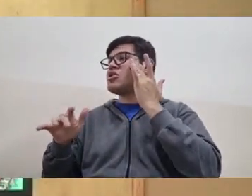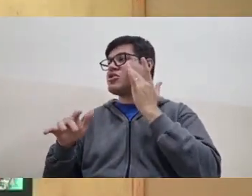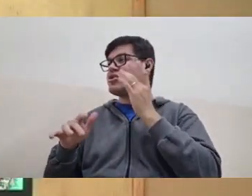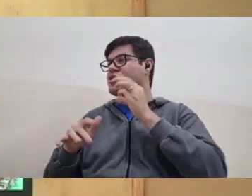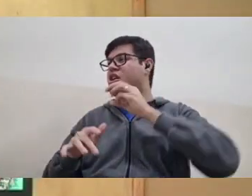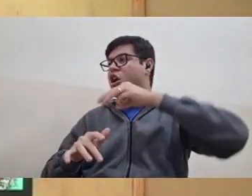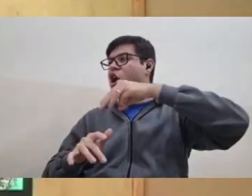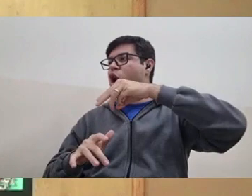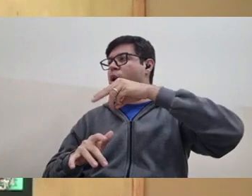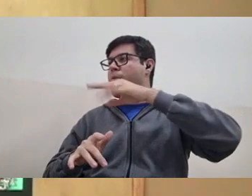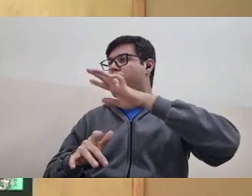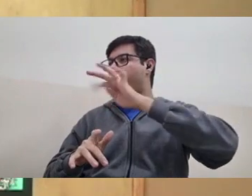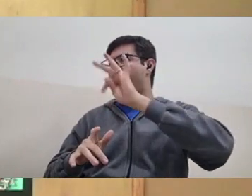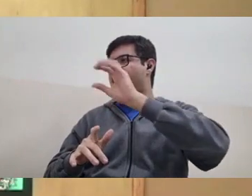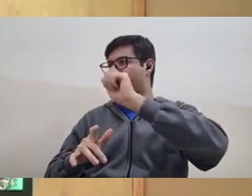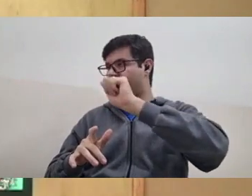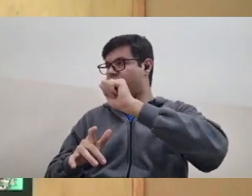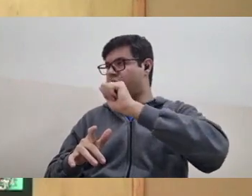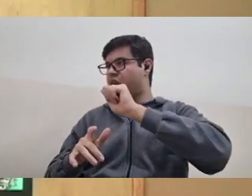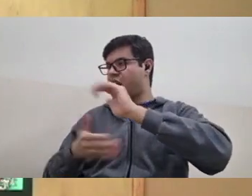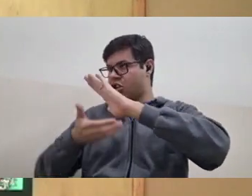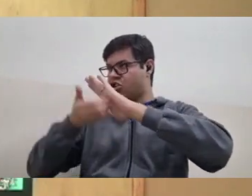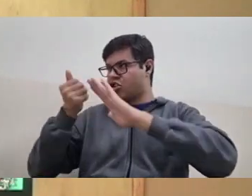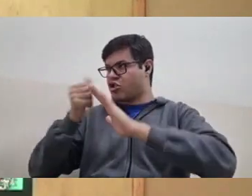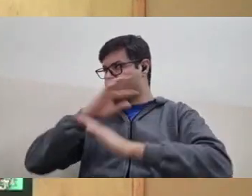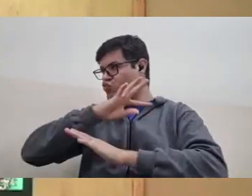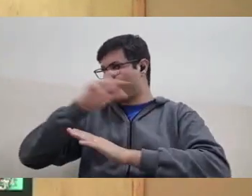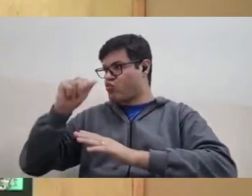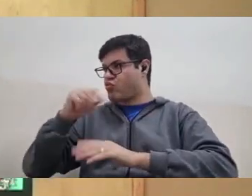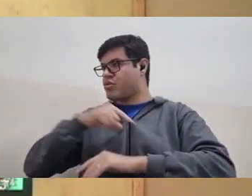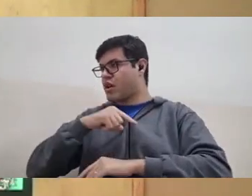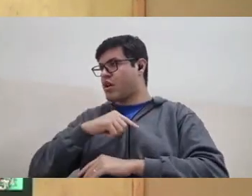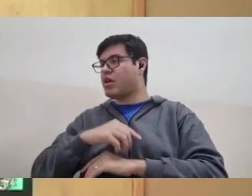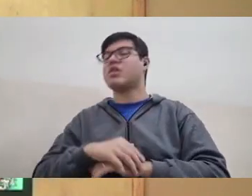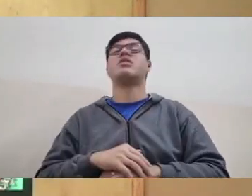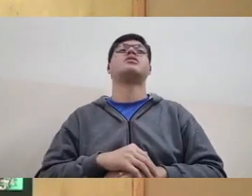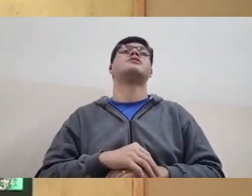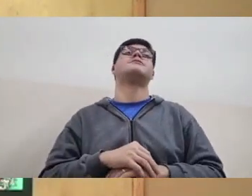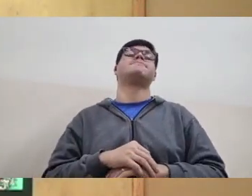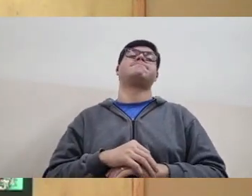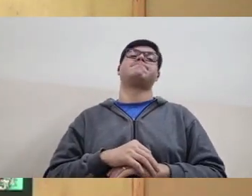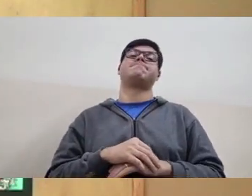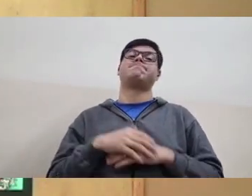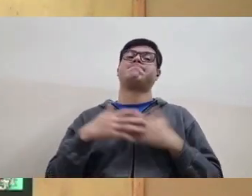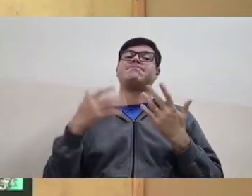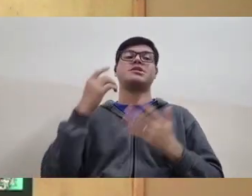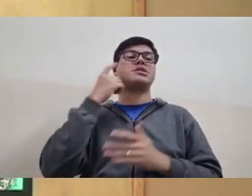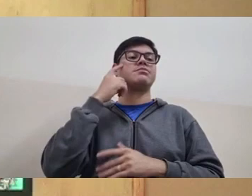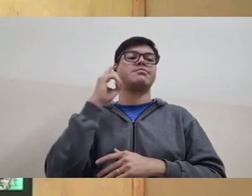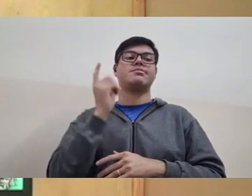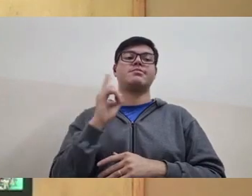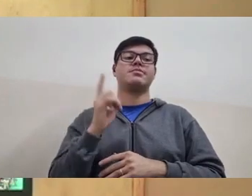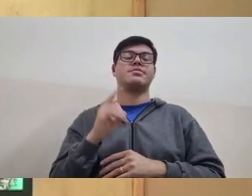murta, não vai plantar, a gente não fornece, os próprios